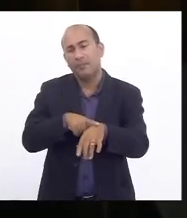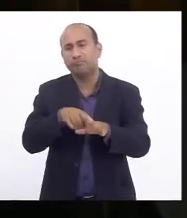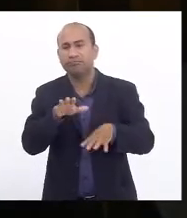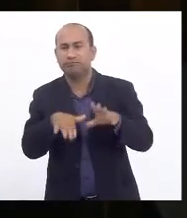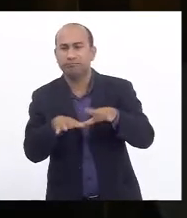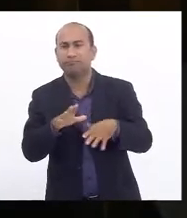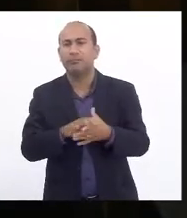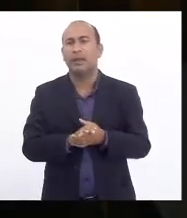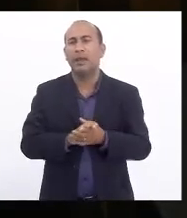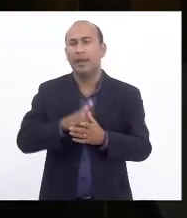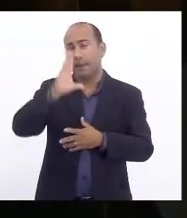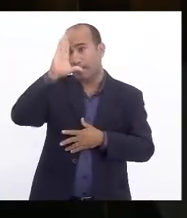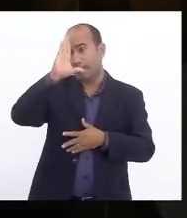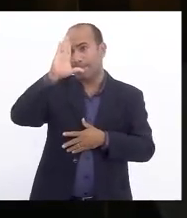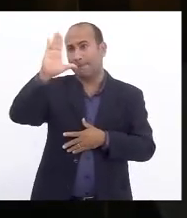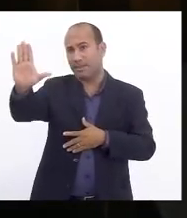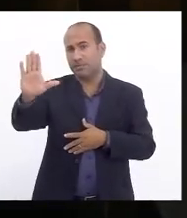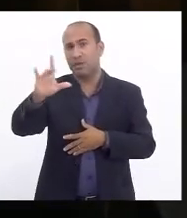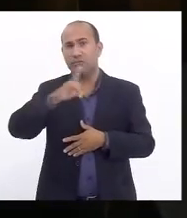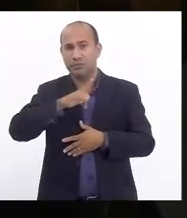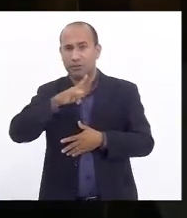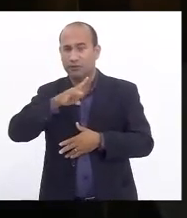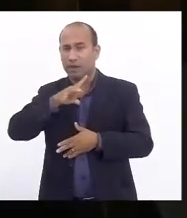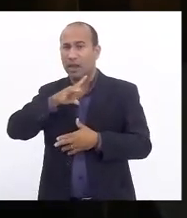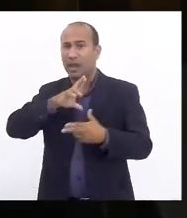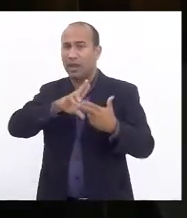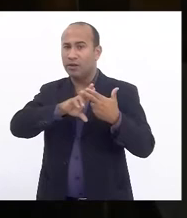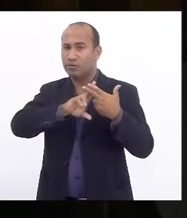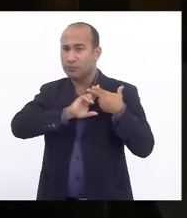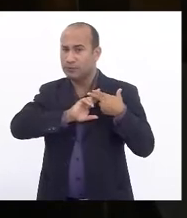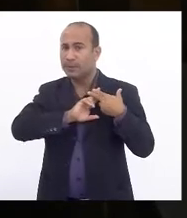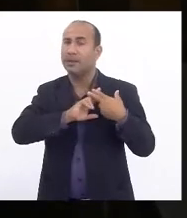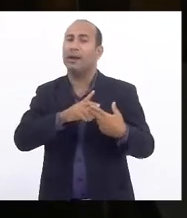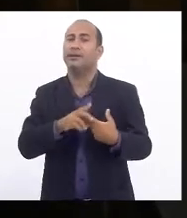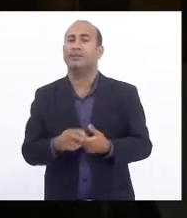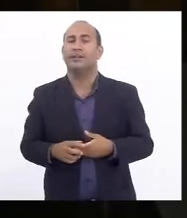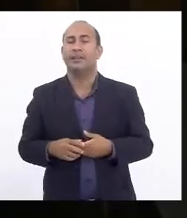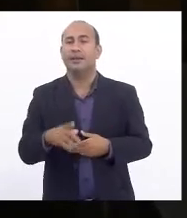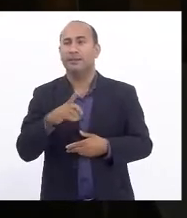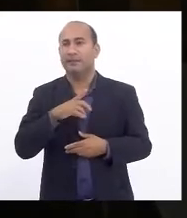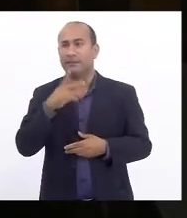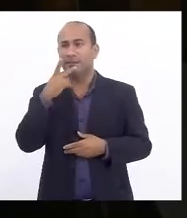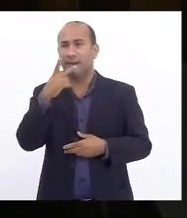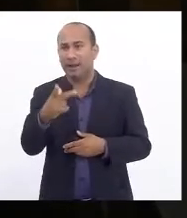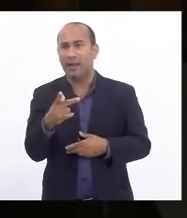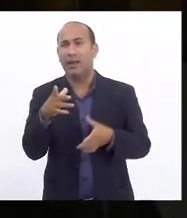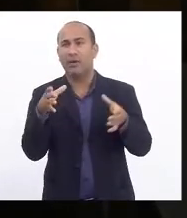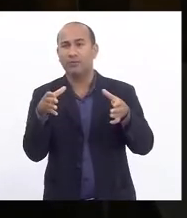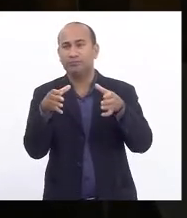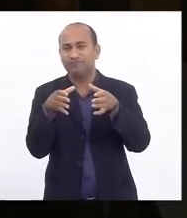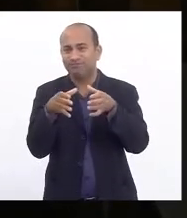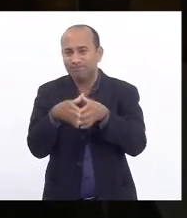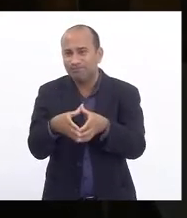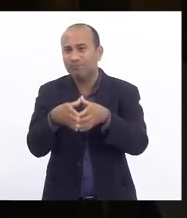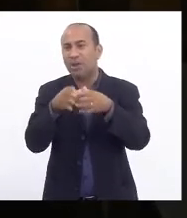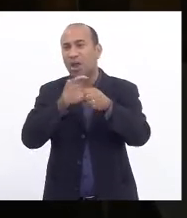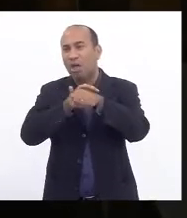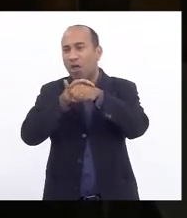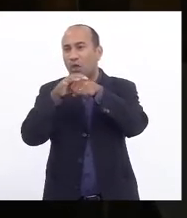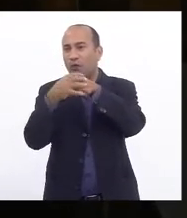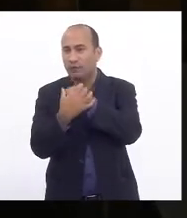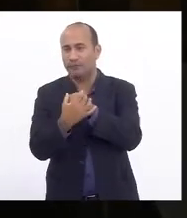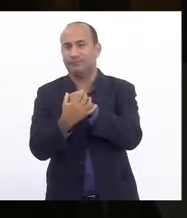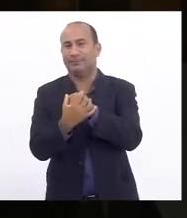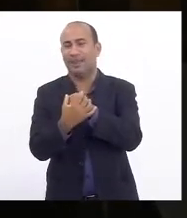e principalmente tive a responsabilidade de ser relator da comissão do convide O que